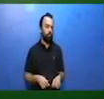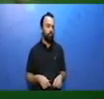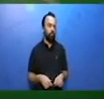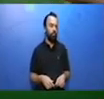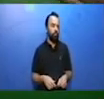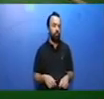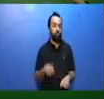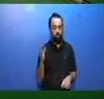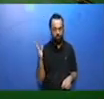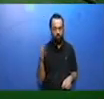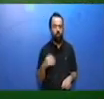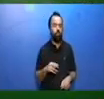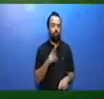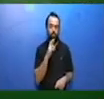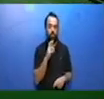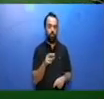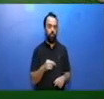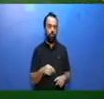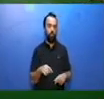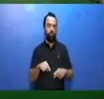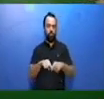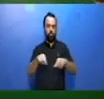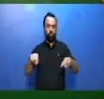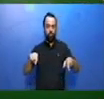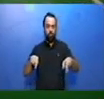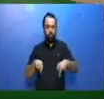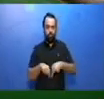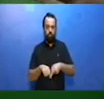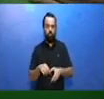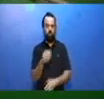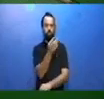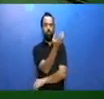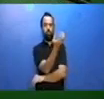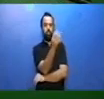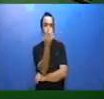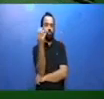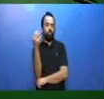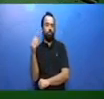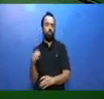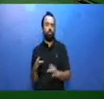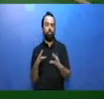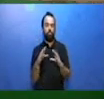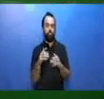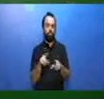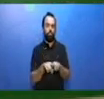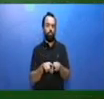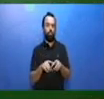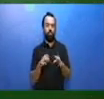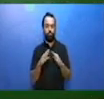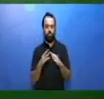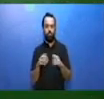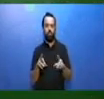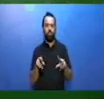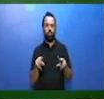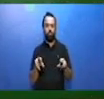Ó. Segundo a Dona Lola, os quarteirões, as árvores e algumas casas mantêm os mesmos